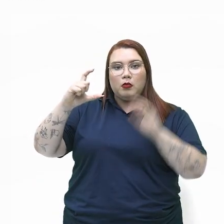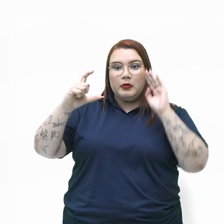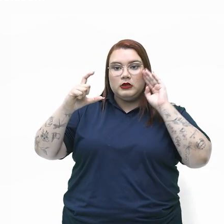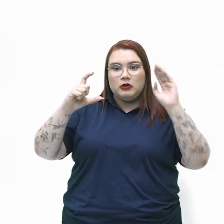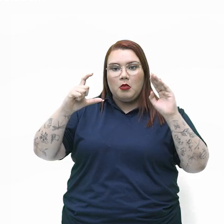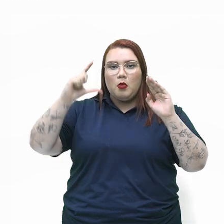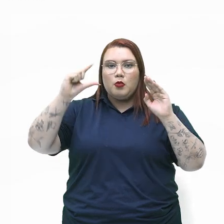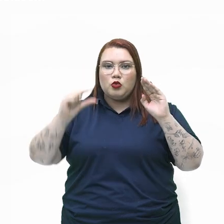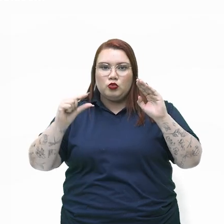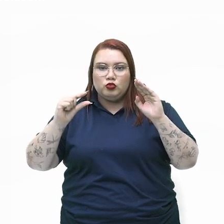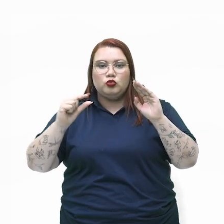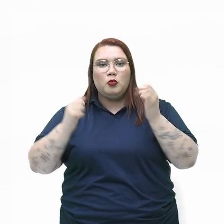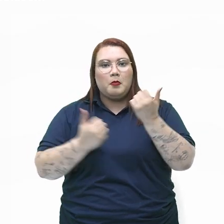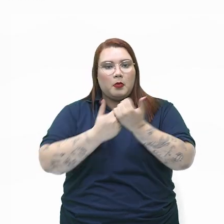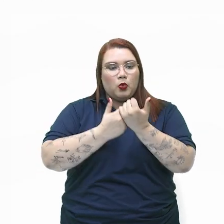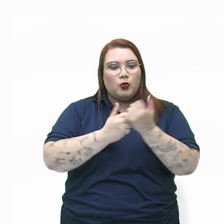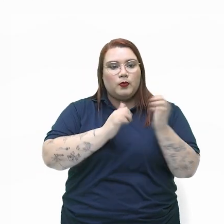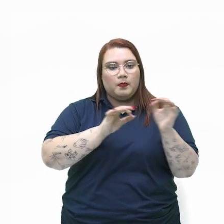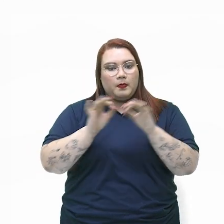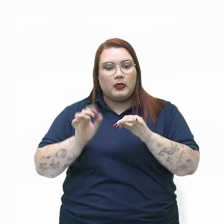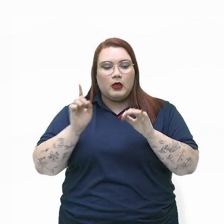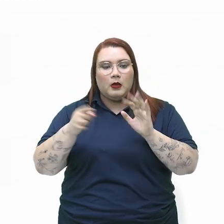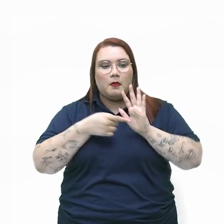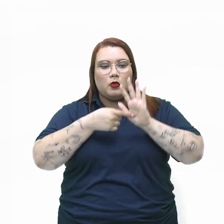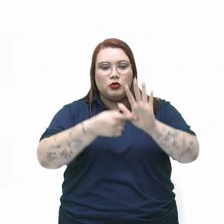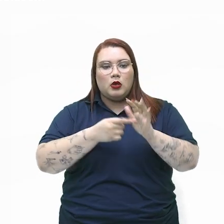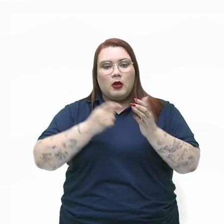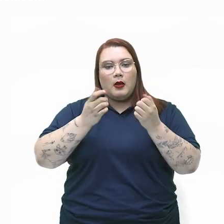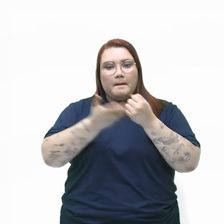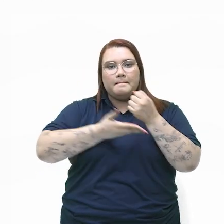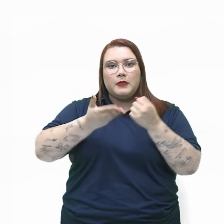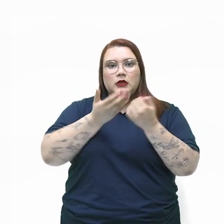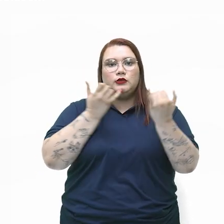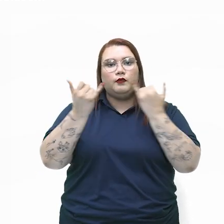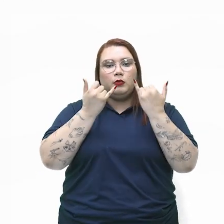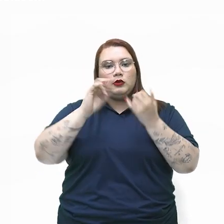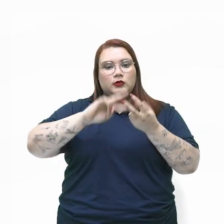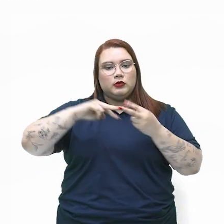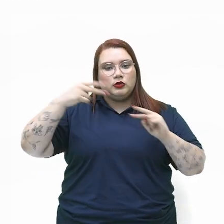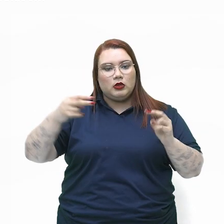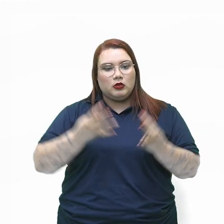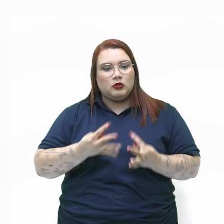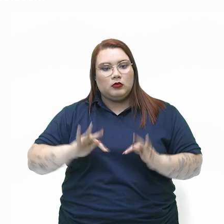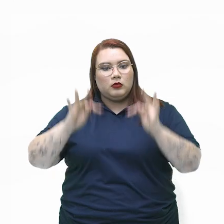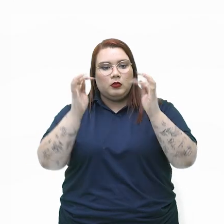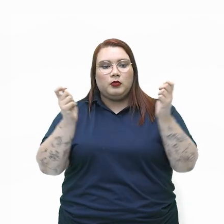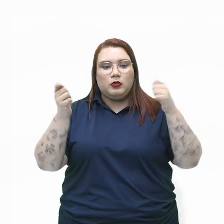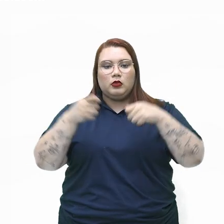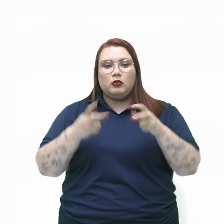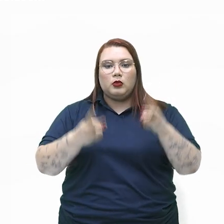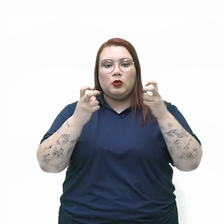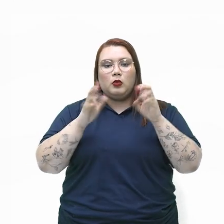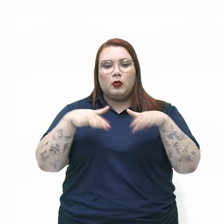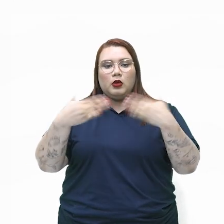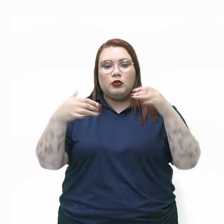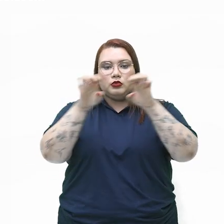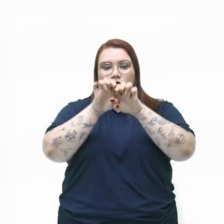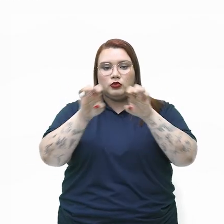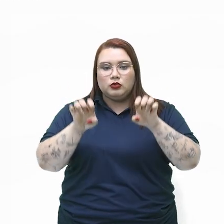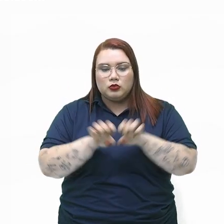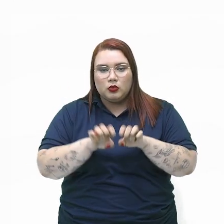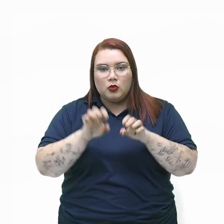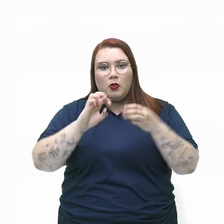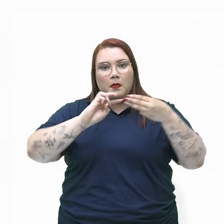minúsculo recessivo. Mendel lançou as bases da genética e, com a tecnologia, pode-se ver quais estruturas